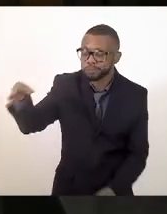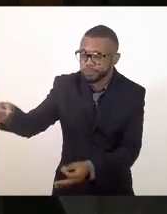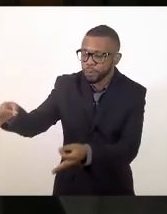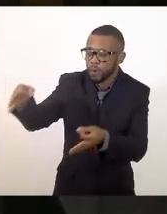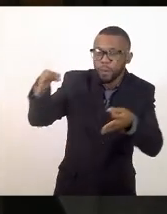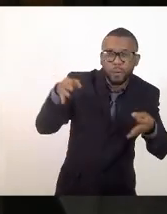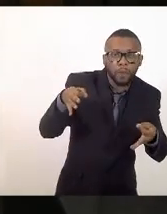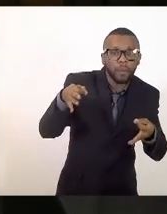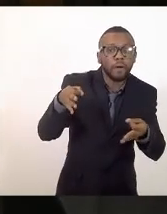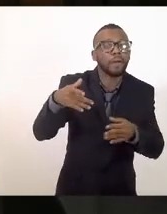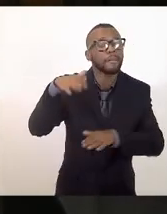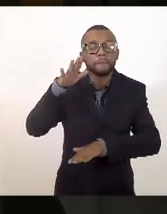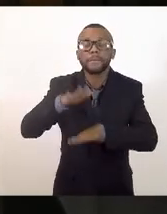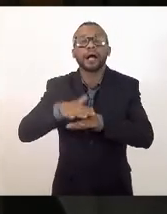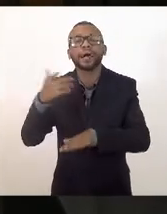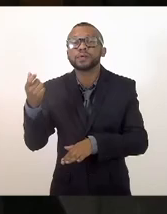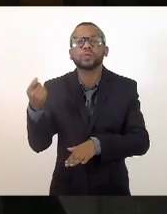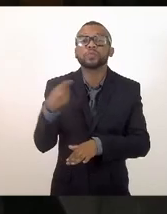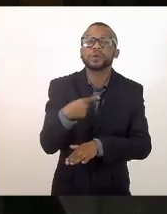que isso,